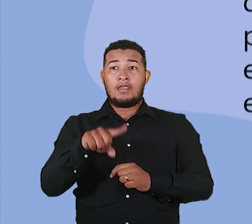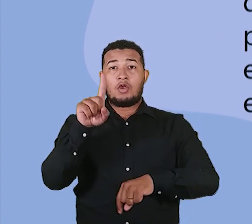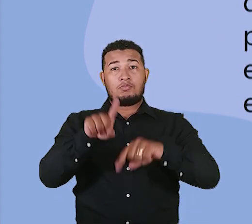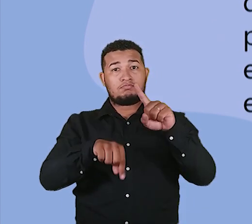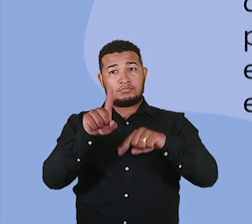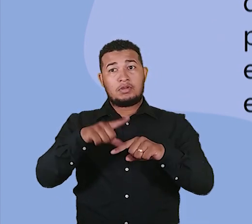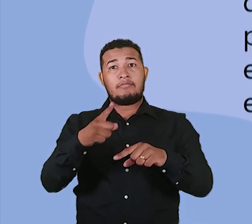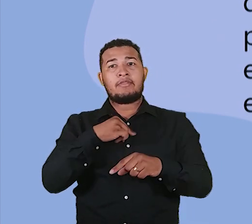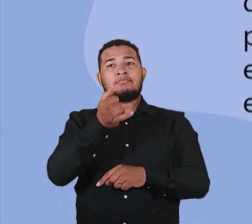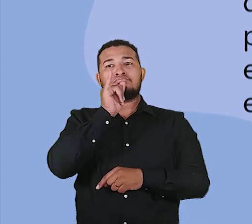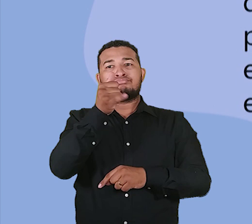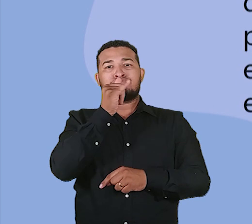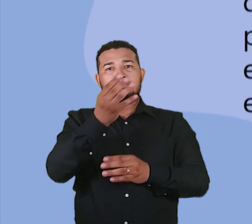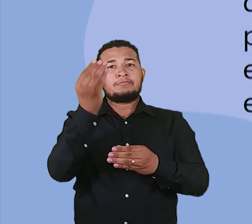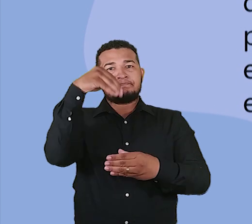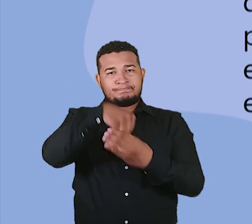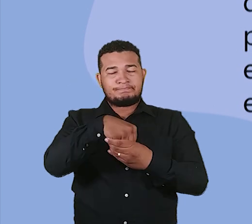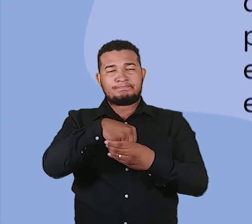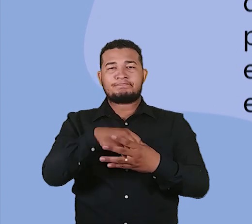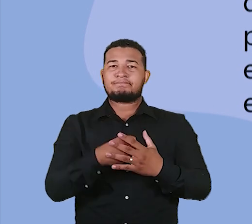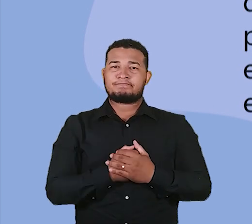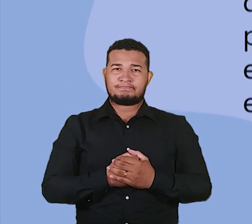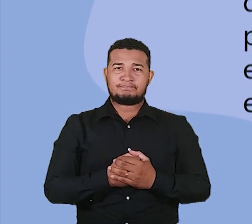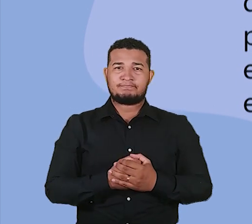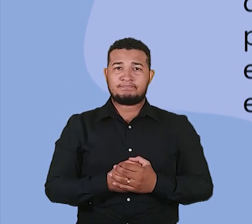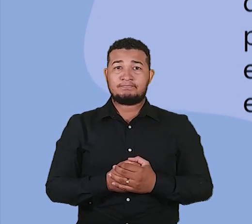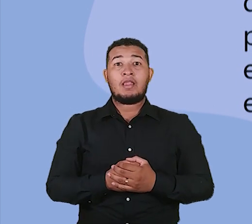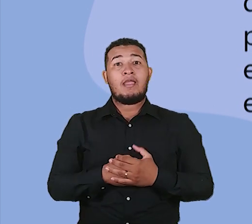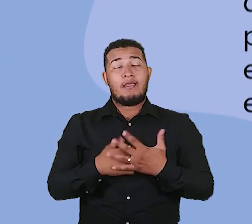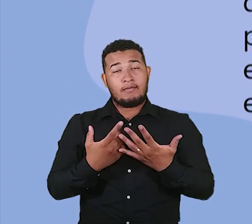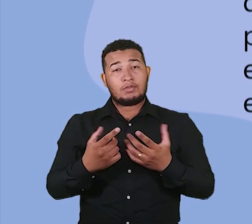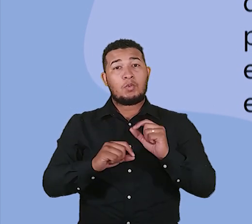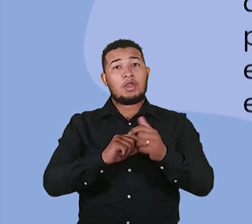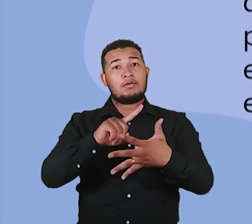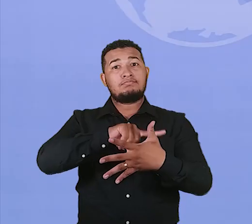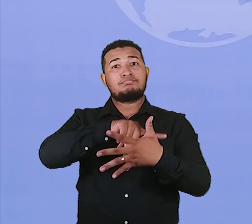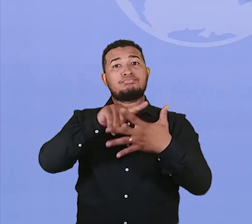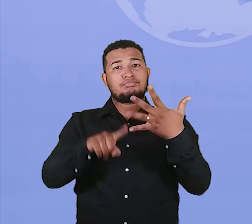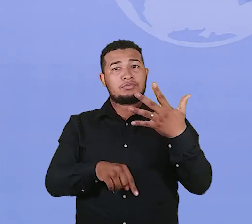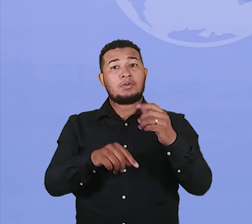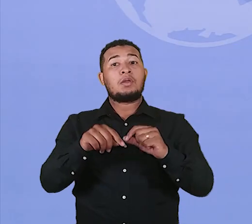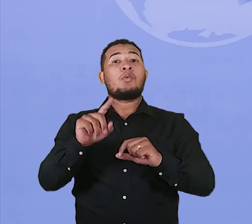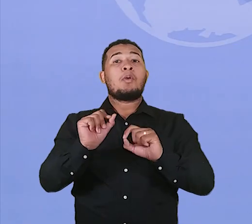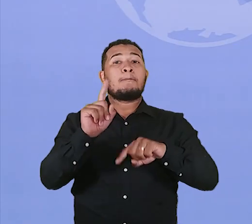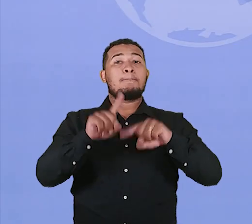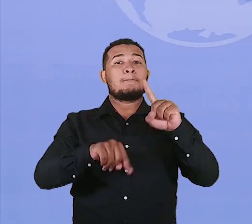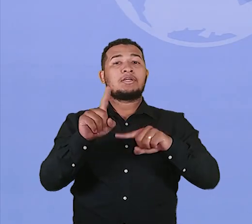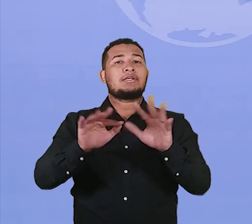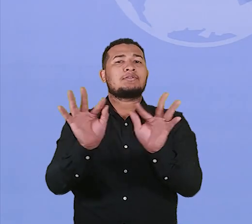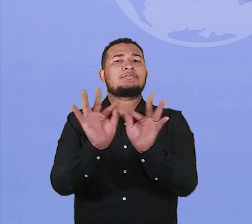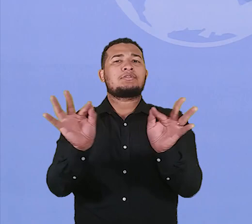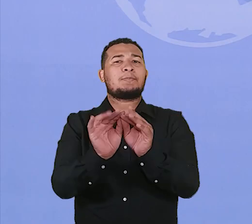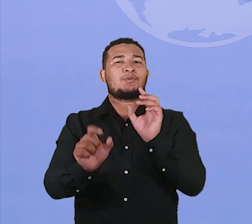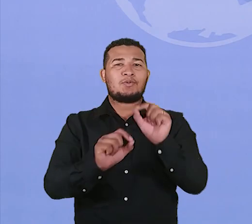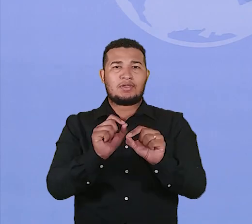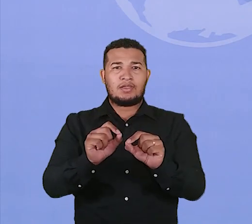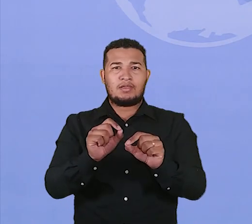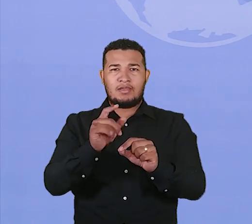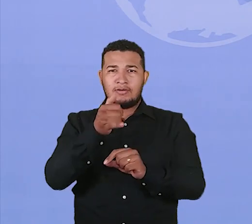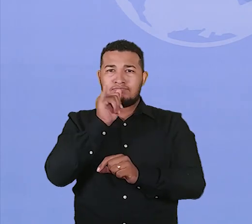máquinas que possuem dispositivos eletrônicos em sua composição então gente máquina simples